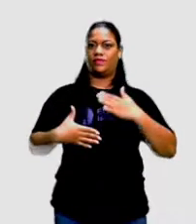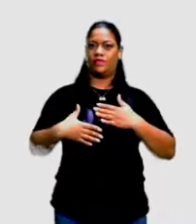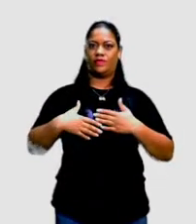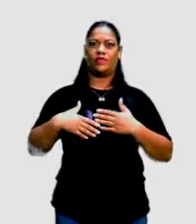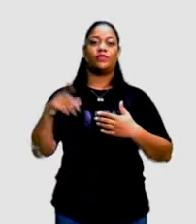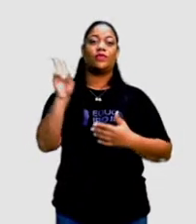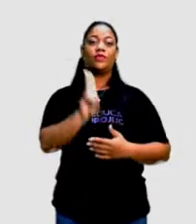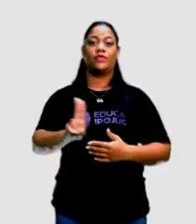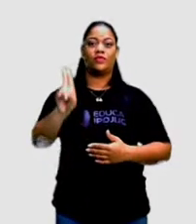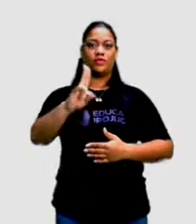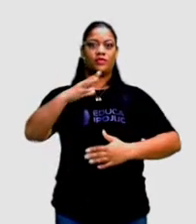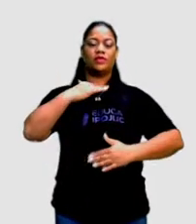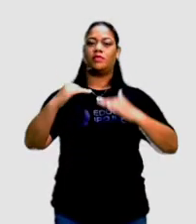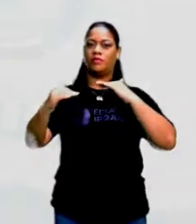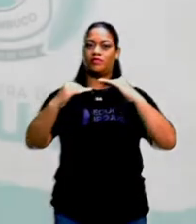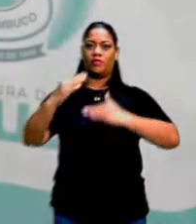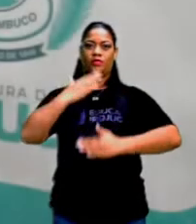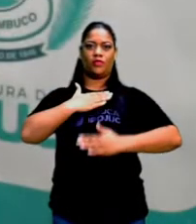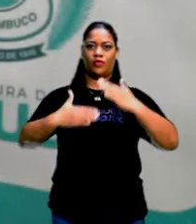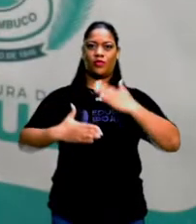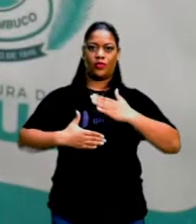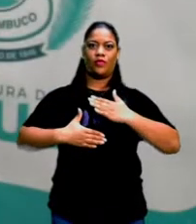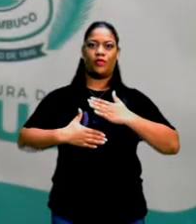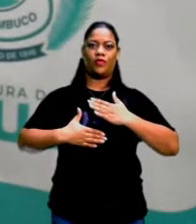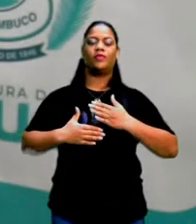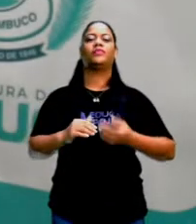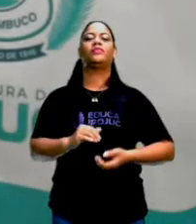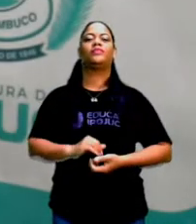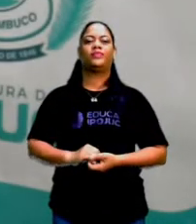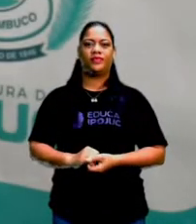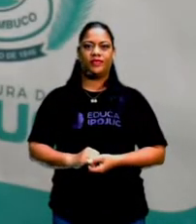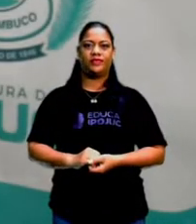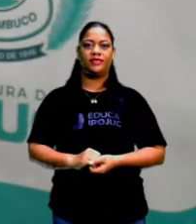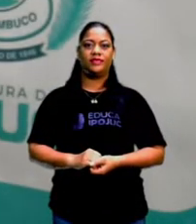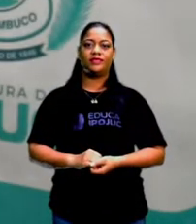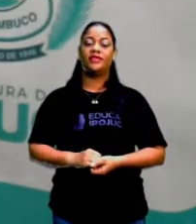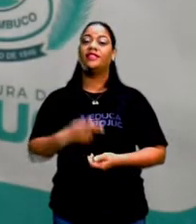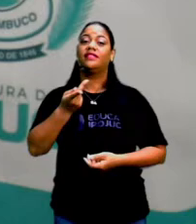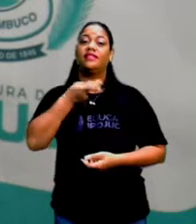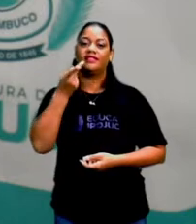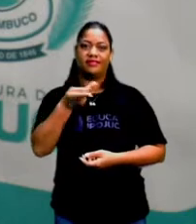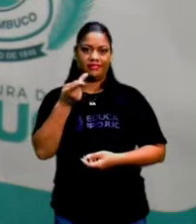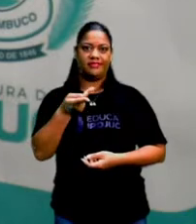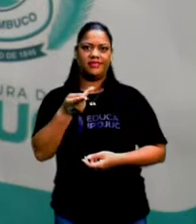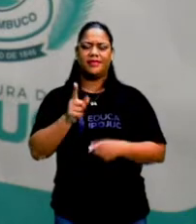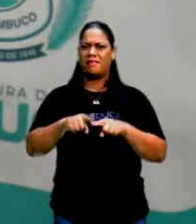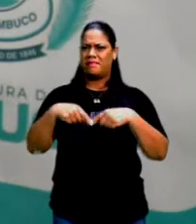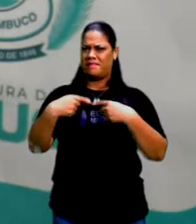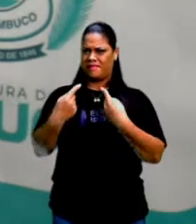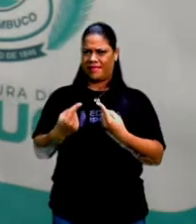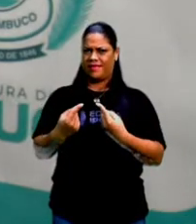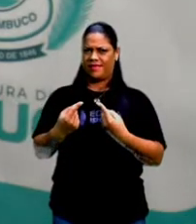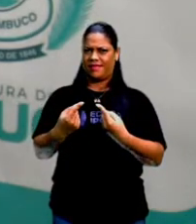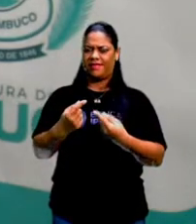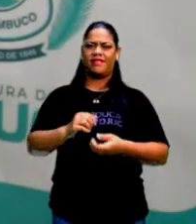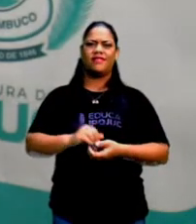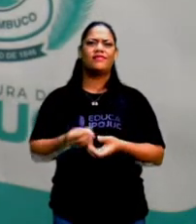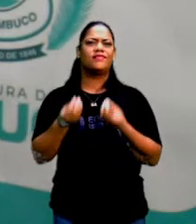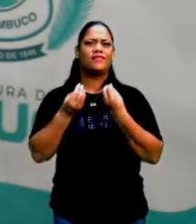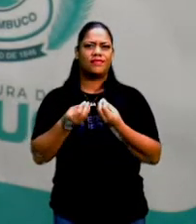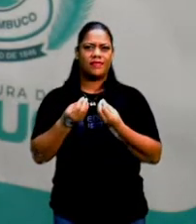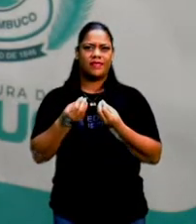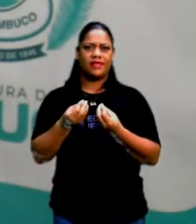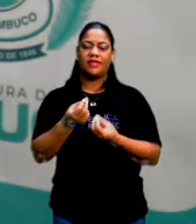balança o braço, a gente sacode o cabelo, né? Isso acompanha a língua falada. Mas como transmitir, né,